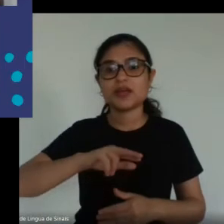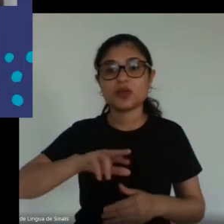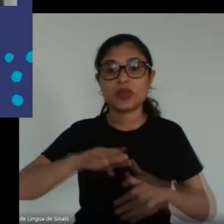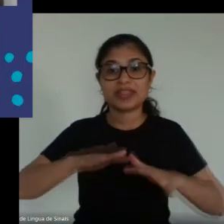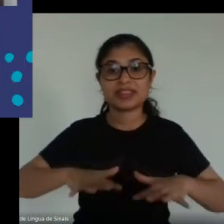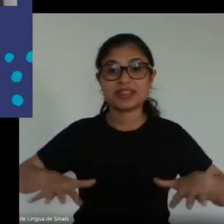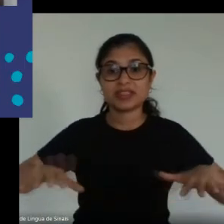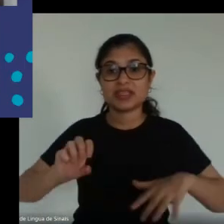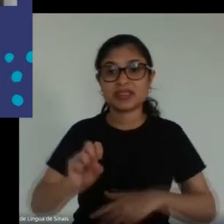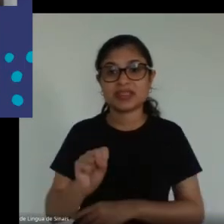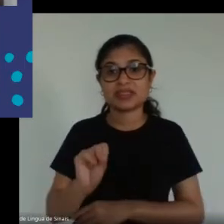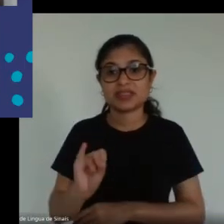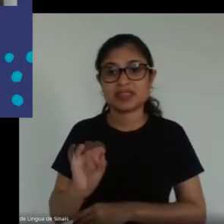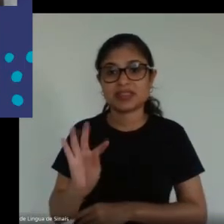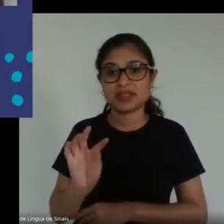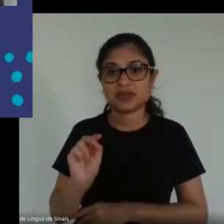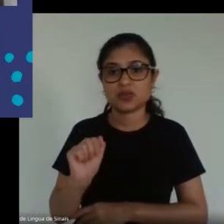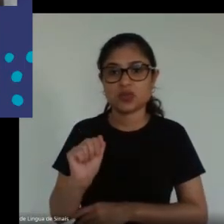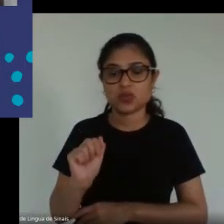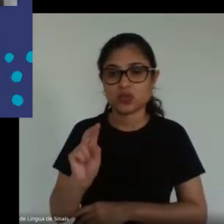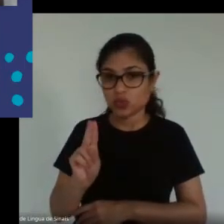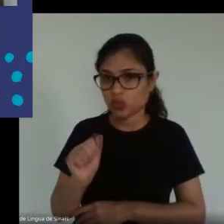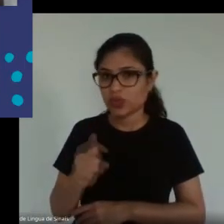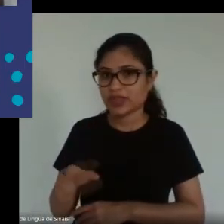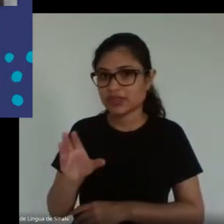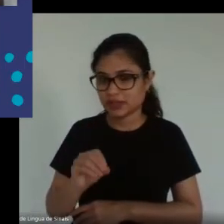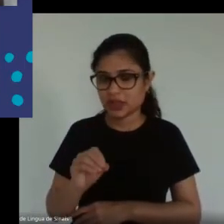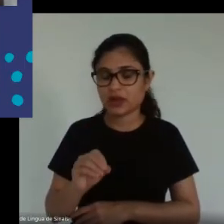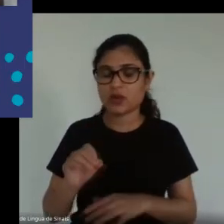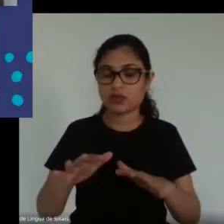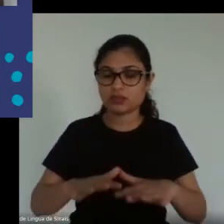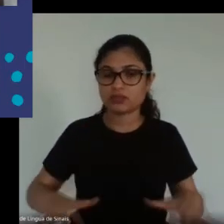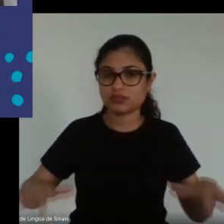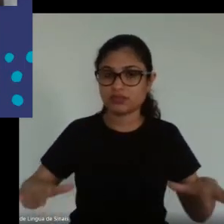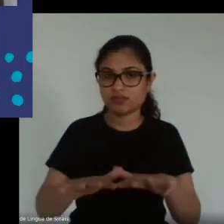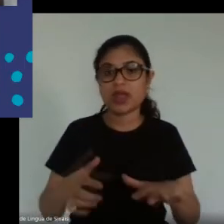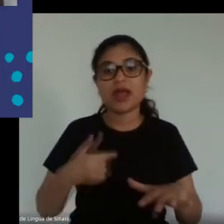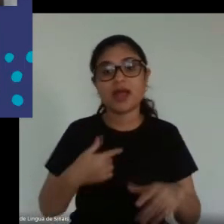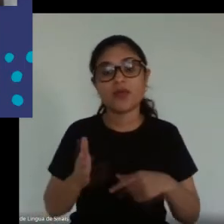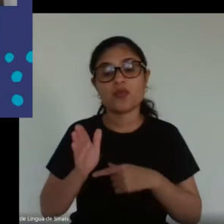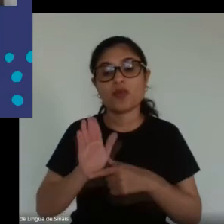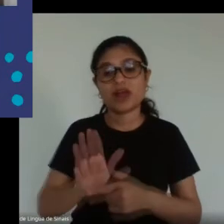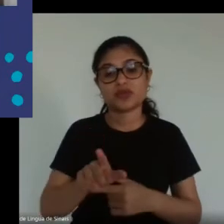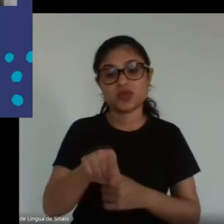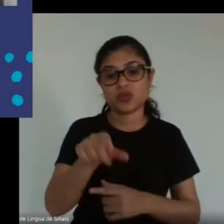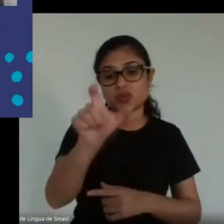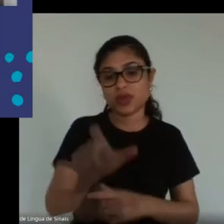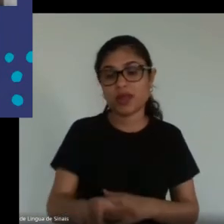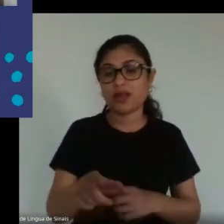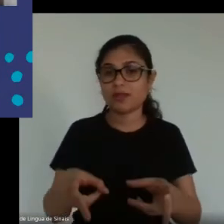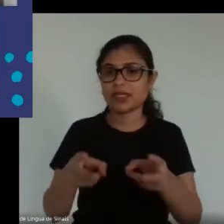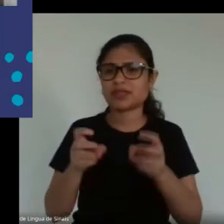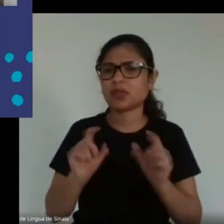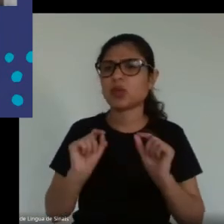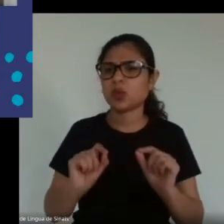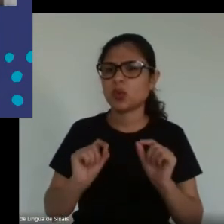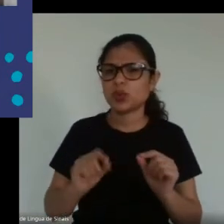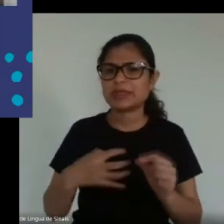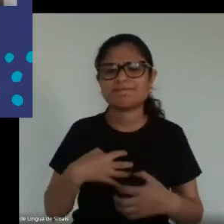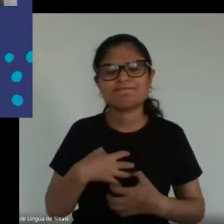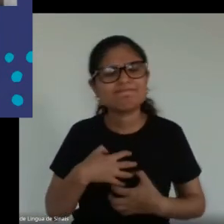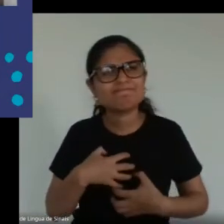está vivenciando, eu faço com que ela se perceba quais são os sentimentos que estão norteando a vida dela.